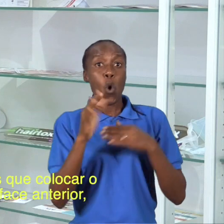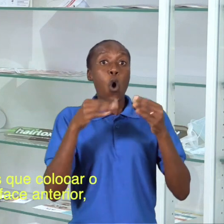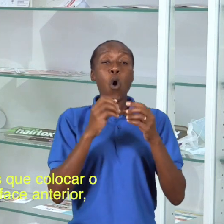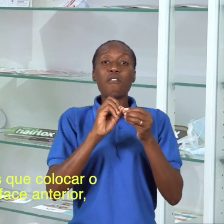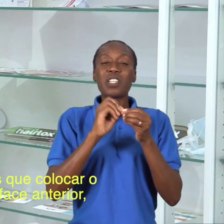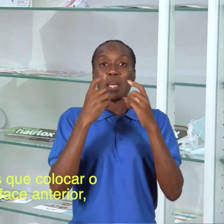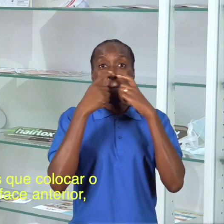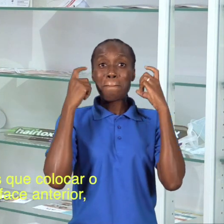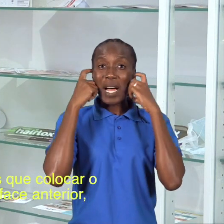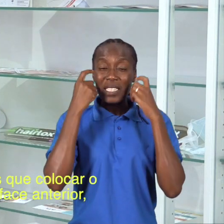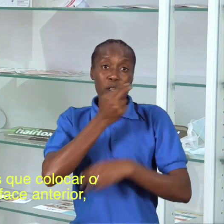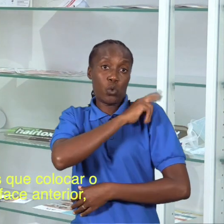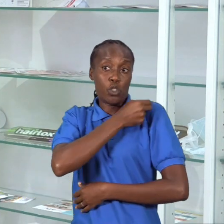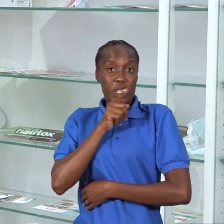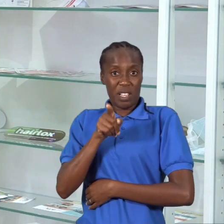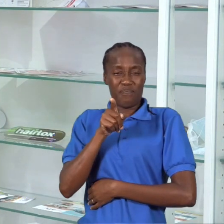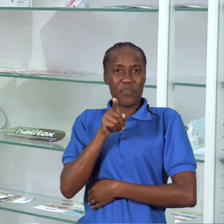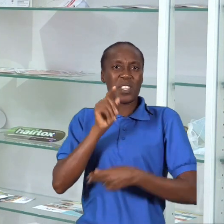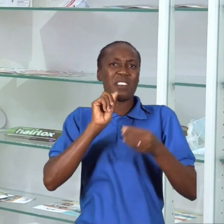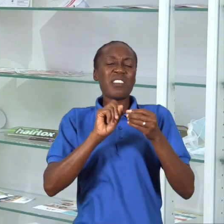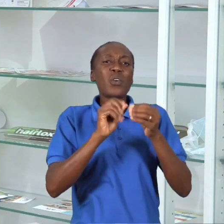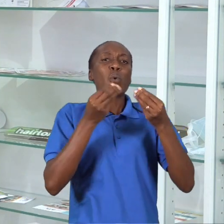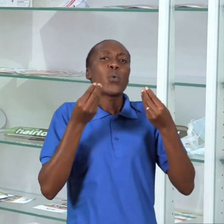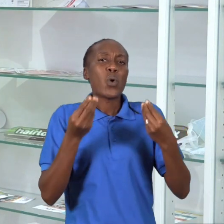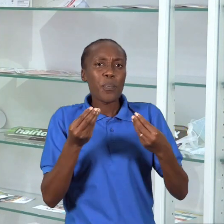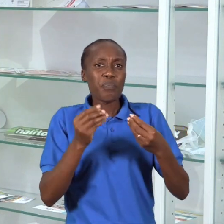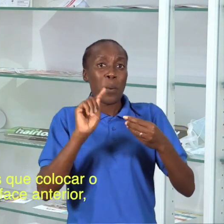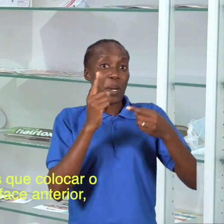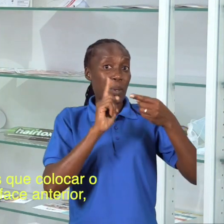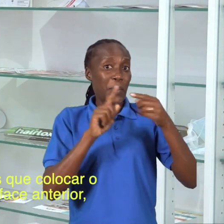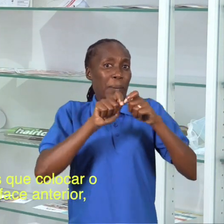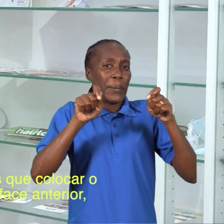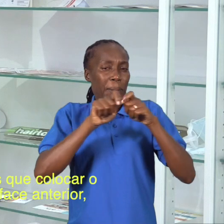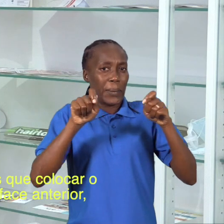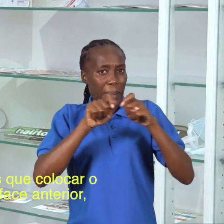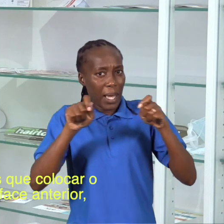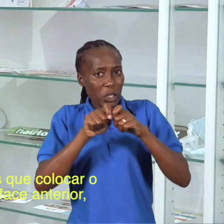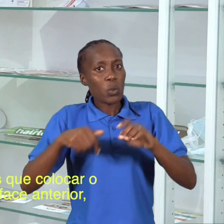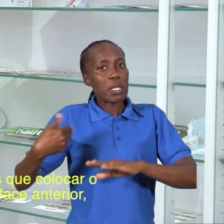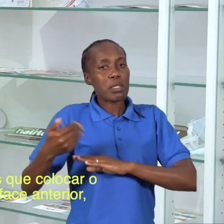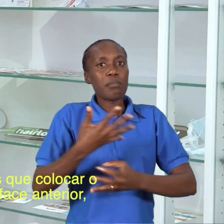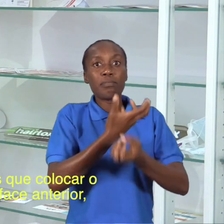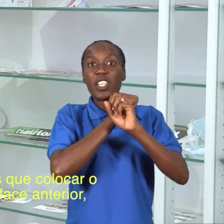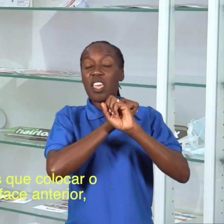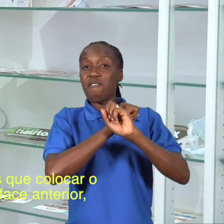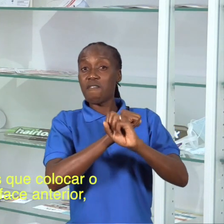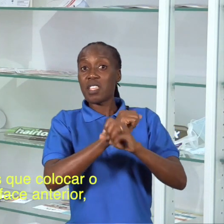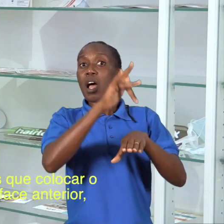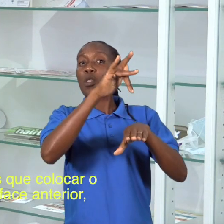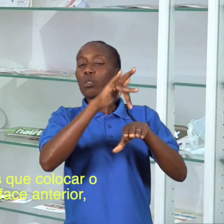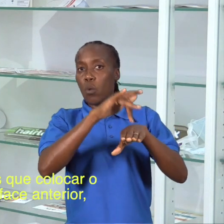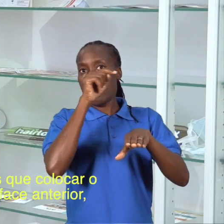não é nada mais, nada menos, que colocar o primeiro elástico, sempre evitando tocar na face